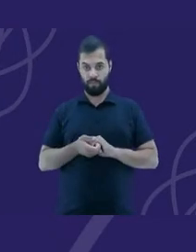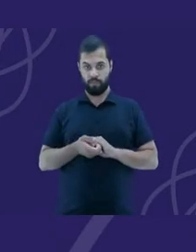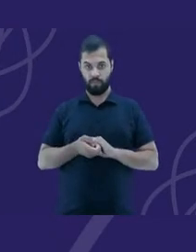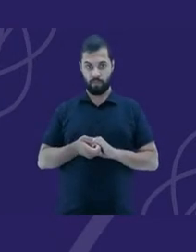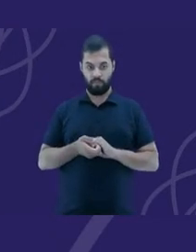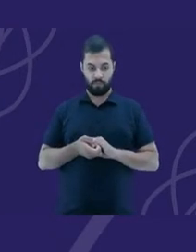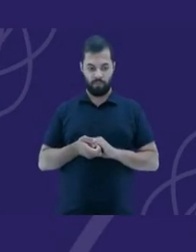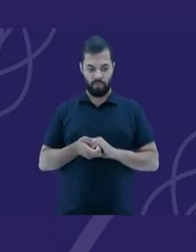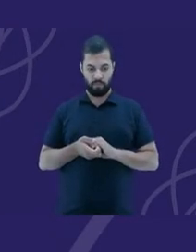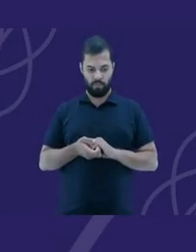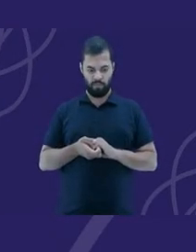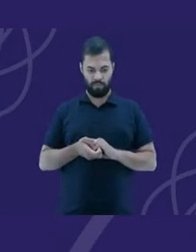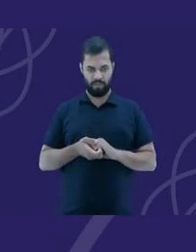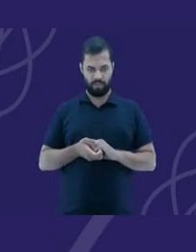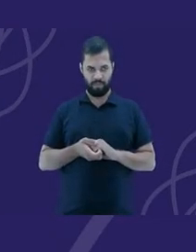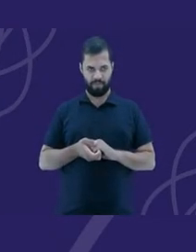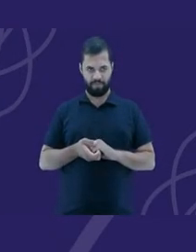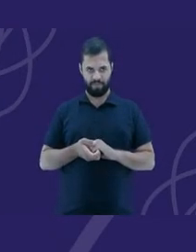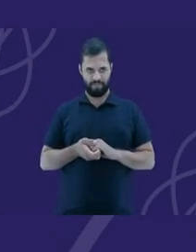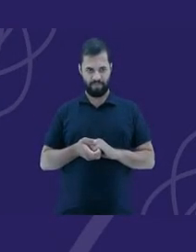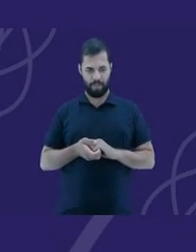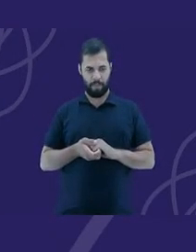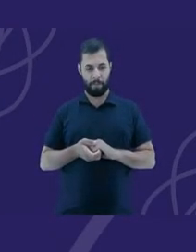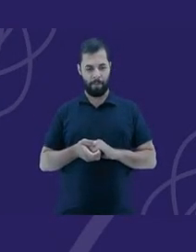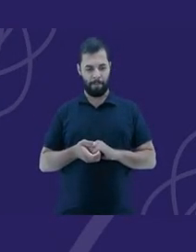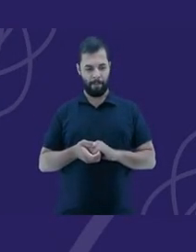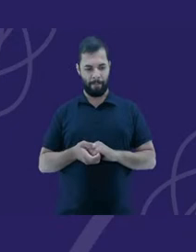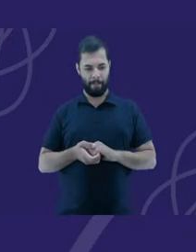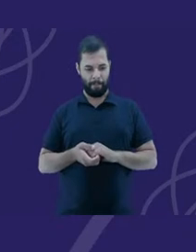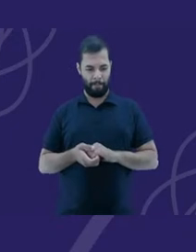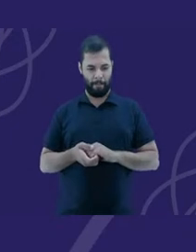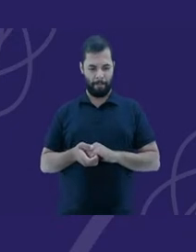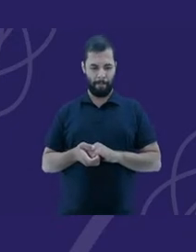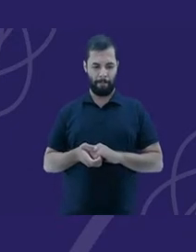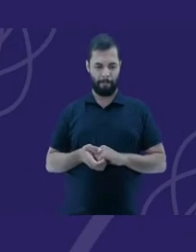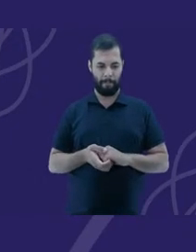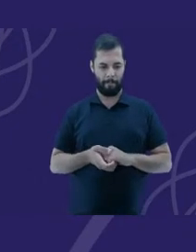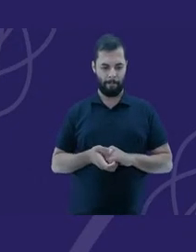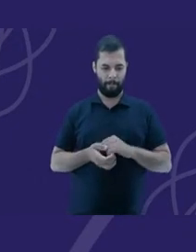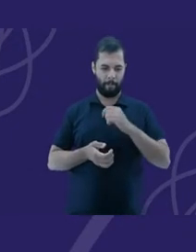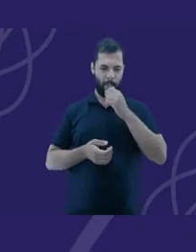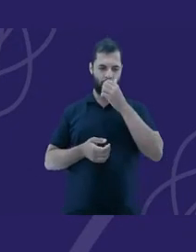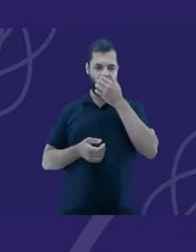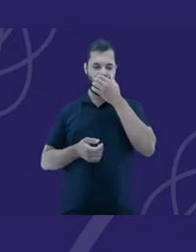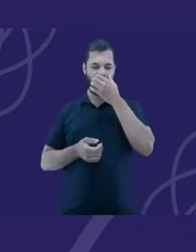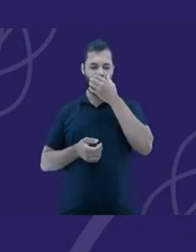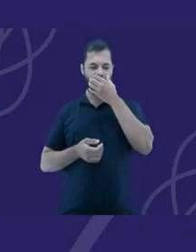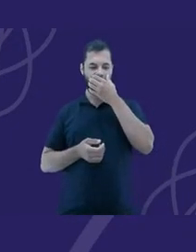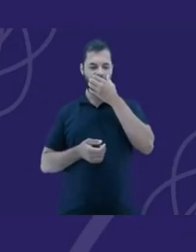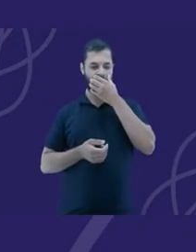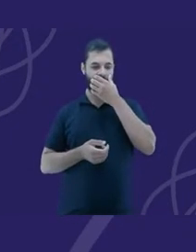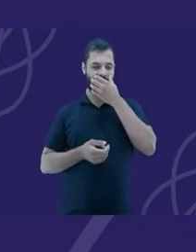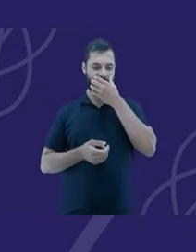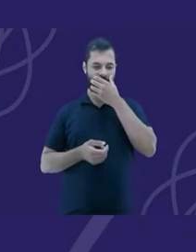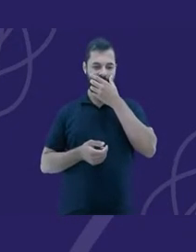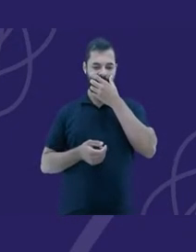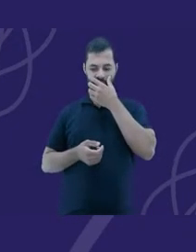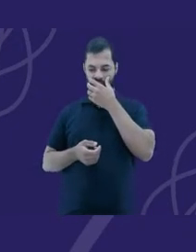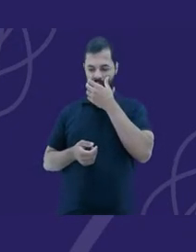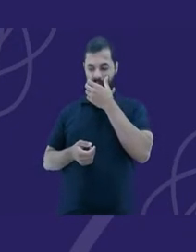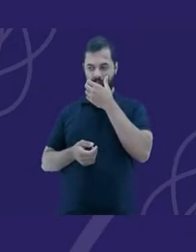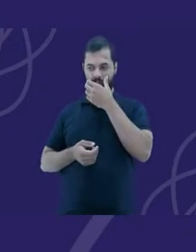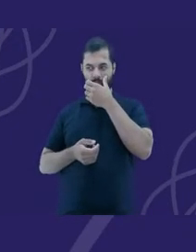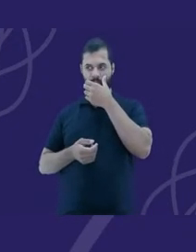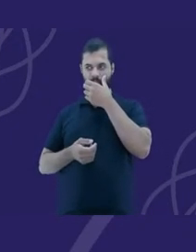né, não uma questão fixa, mas que estão sempre presentes nos nossos eventos, né?